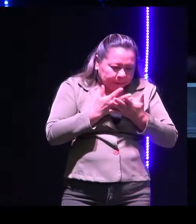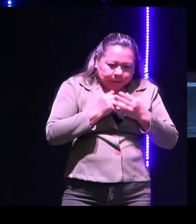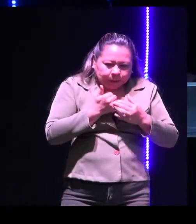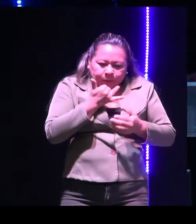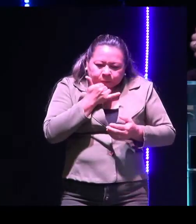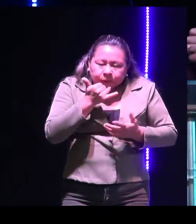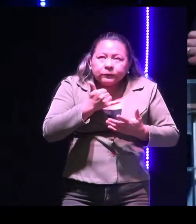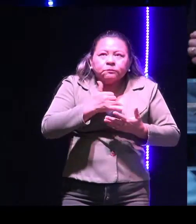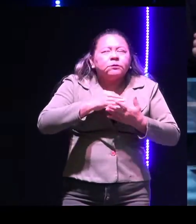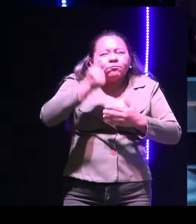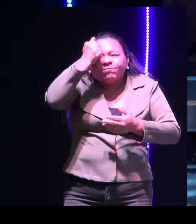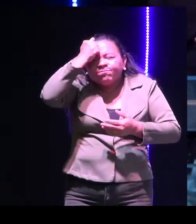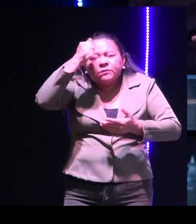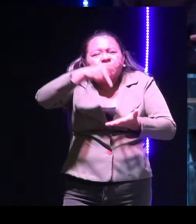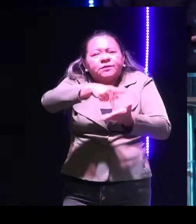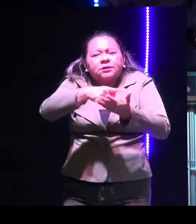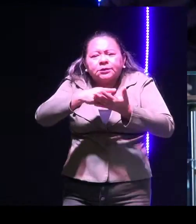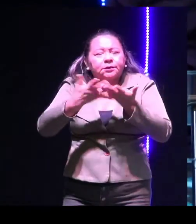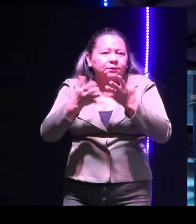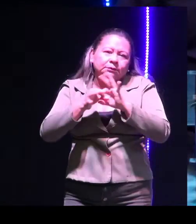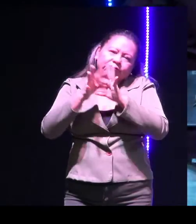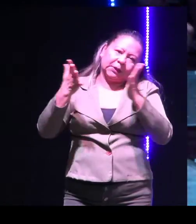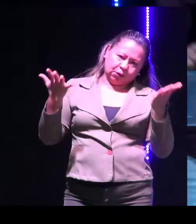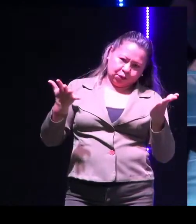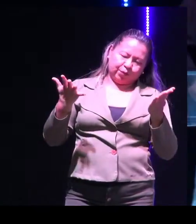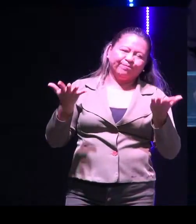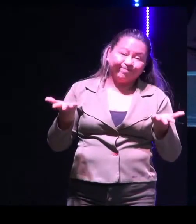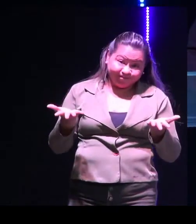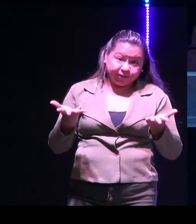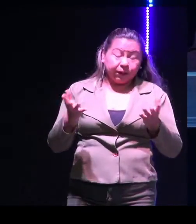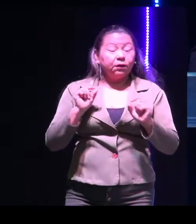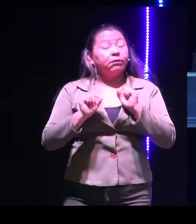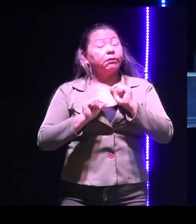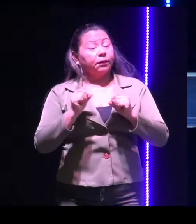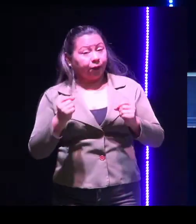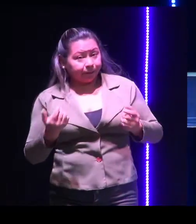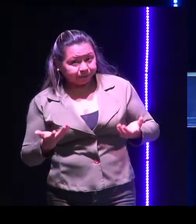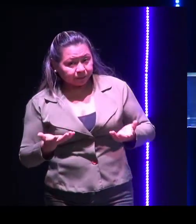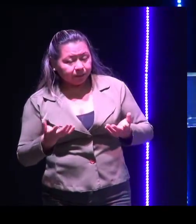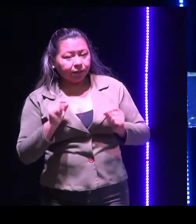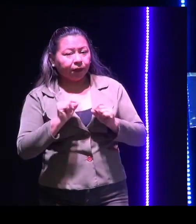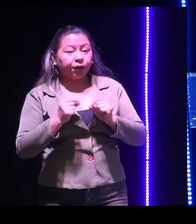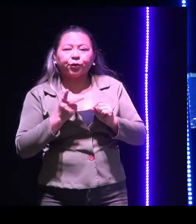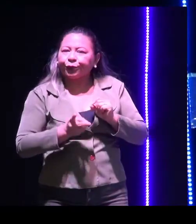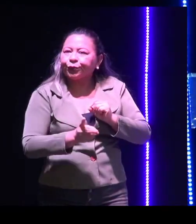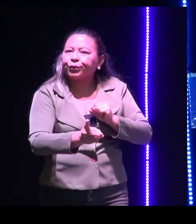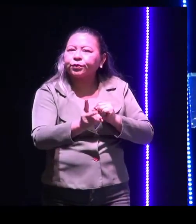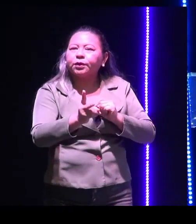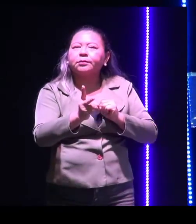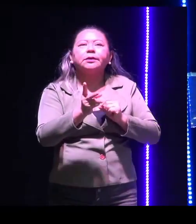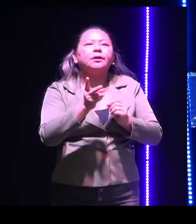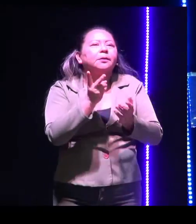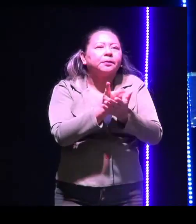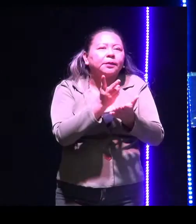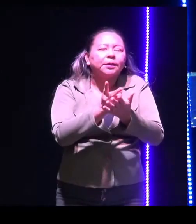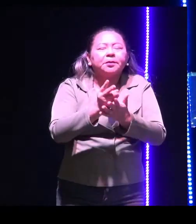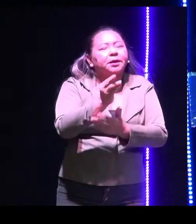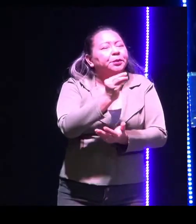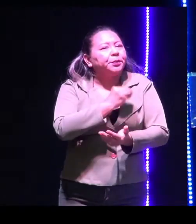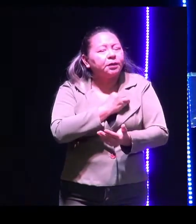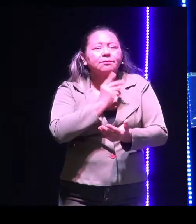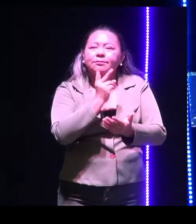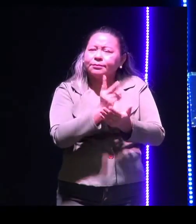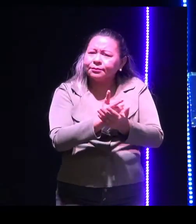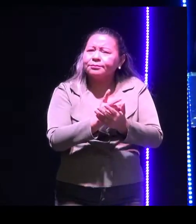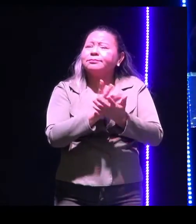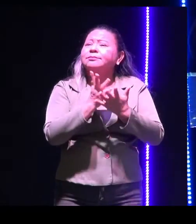feito aquilo que precisa ser feito. Isso faz com que não paramos de cometer os mesmos erros.